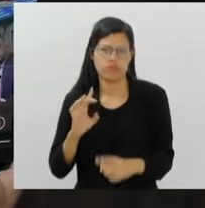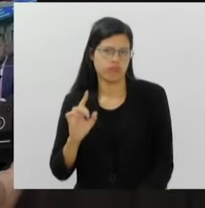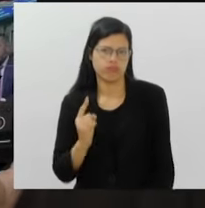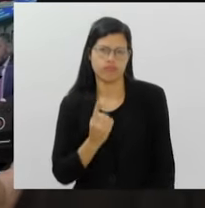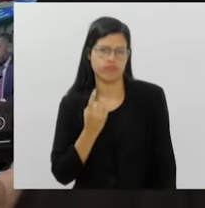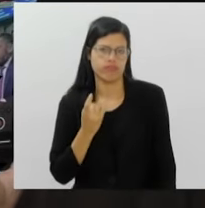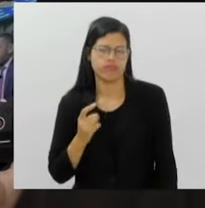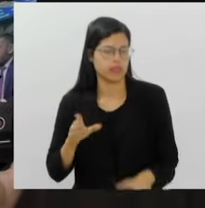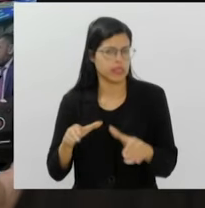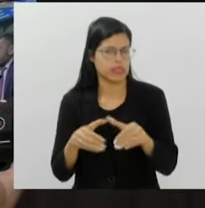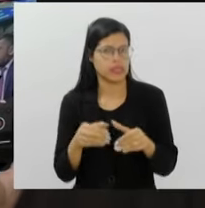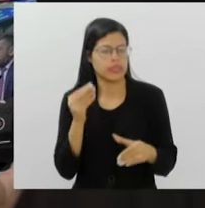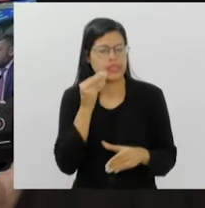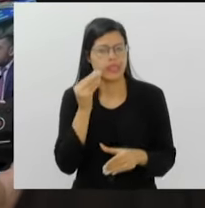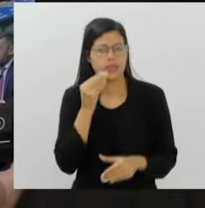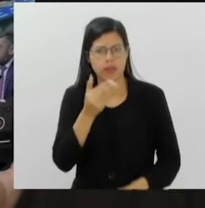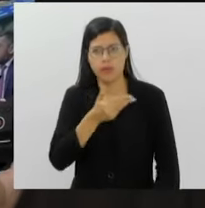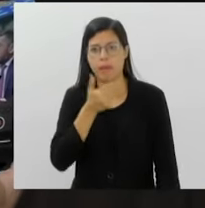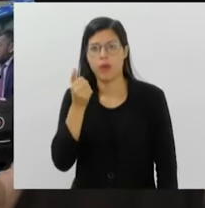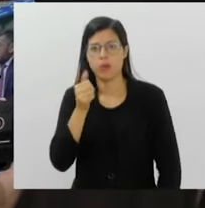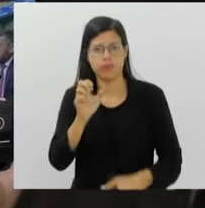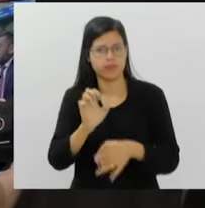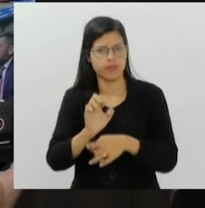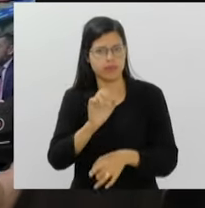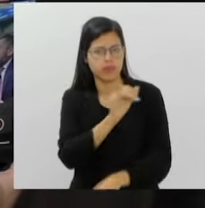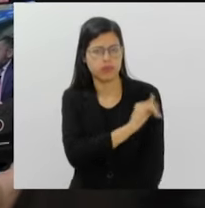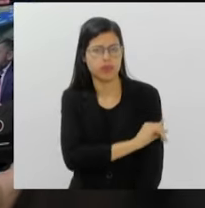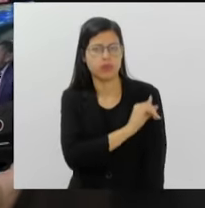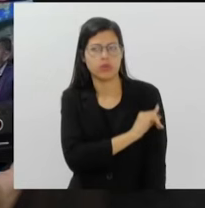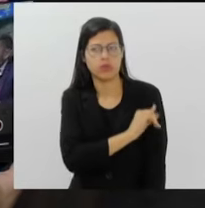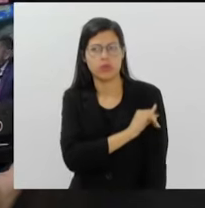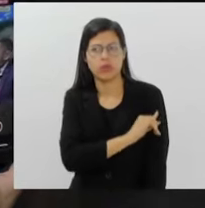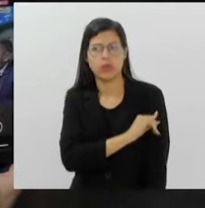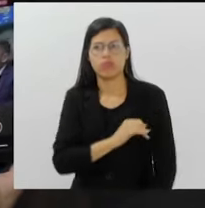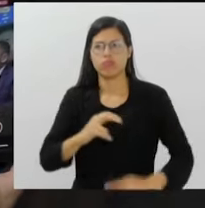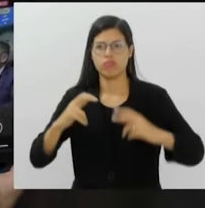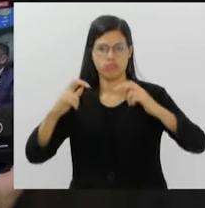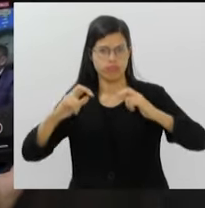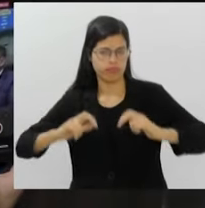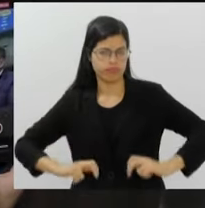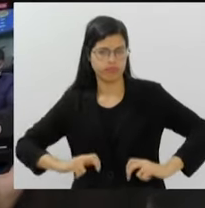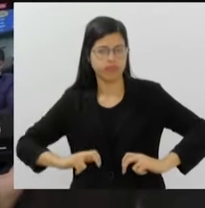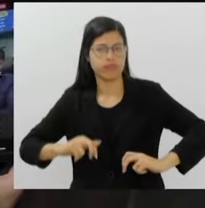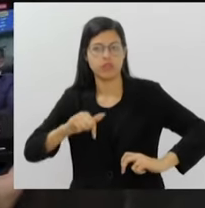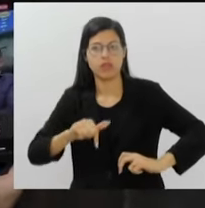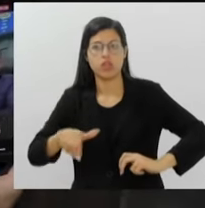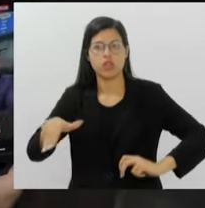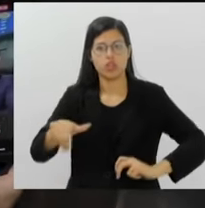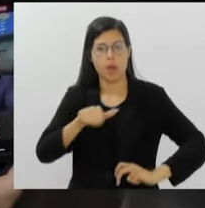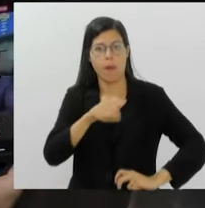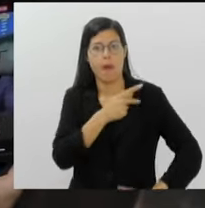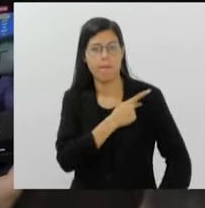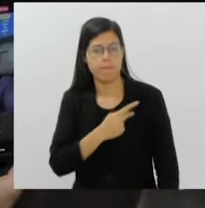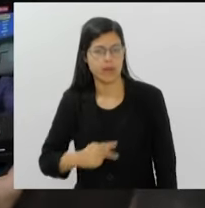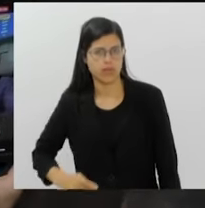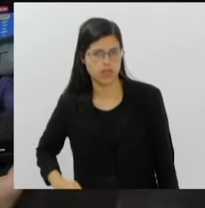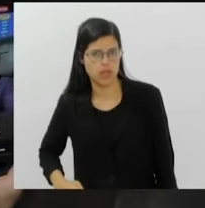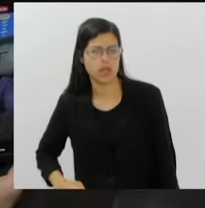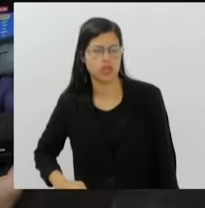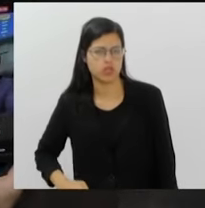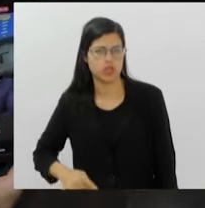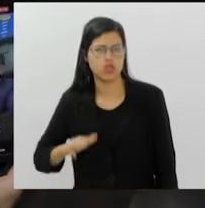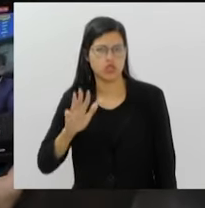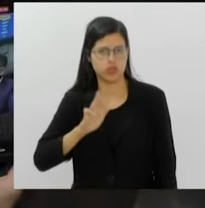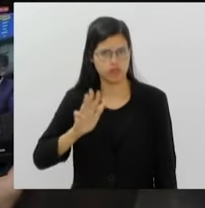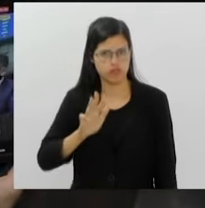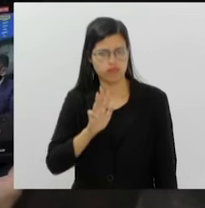tenta melhorar o Estado do Rio de Janeiro, de chamar numa mesa o presidente da República, Luiz Inácio Lula da Silva, de